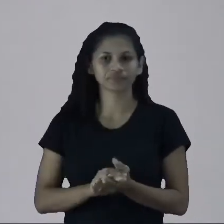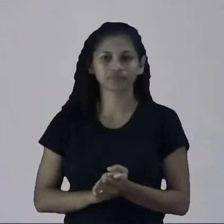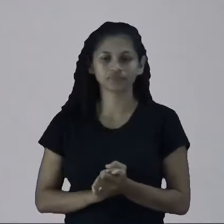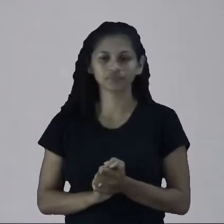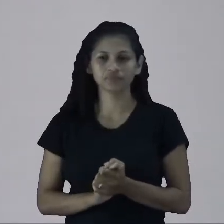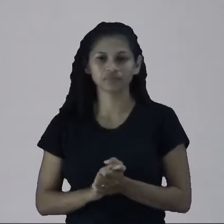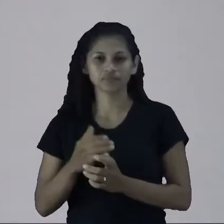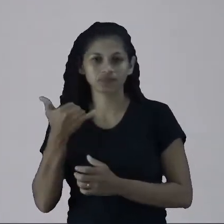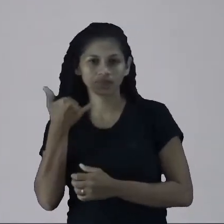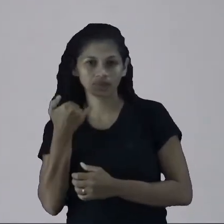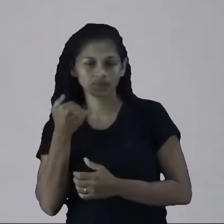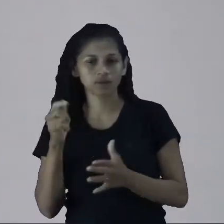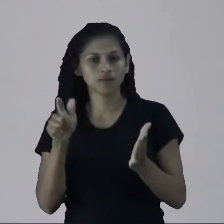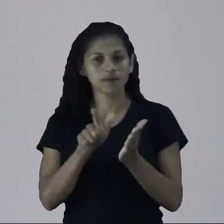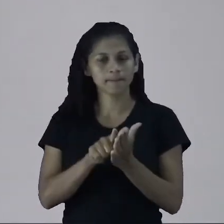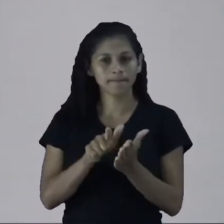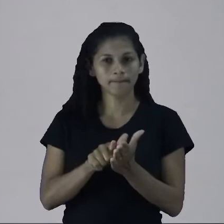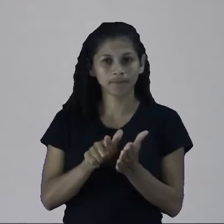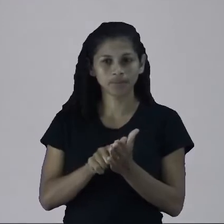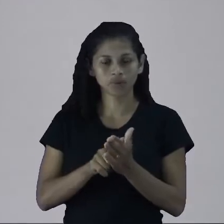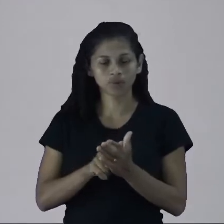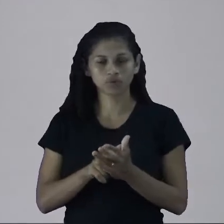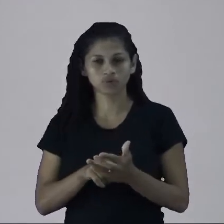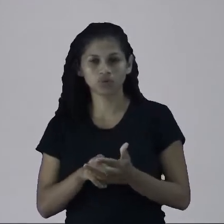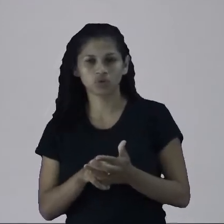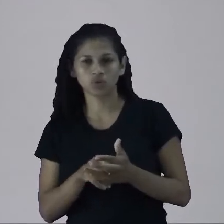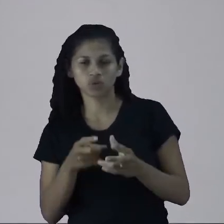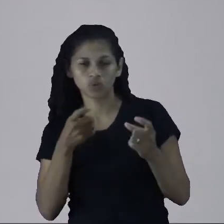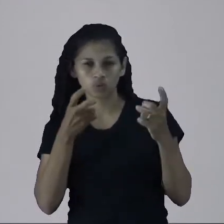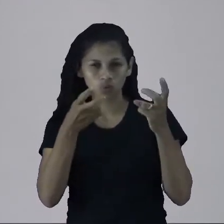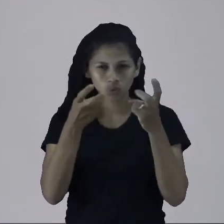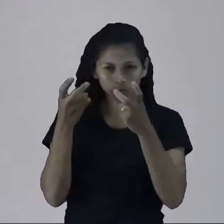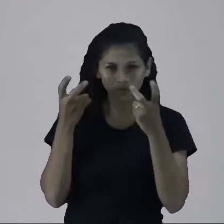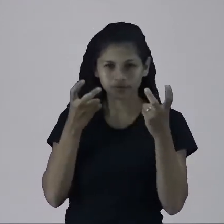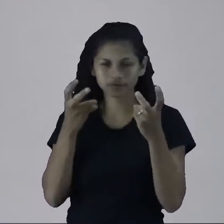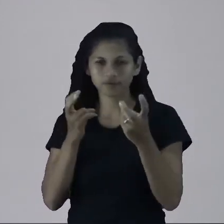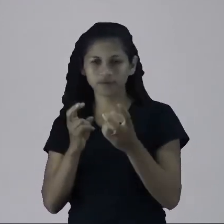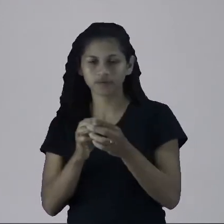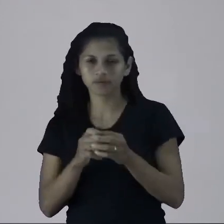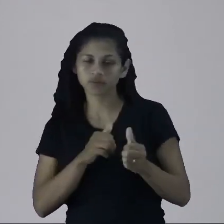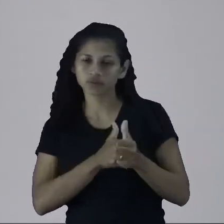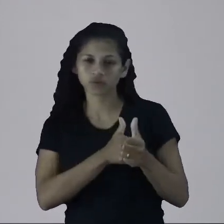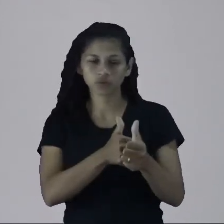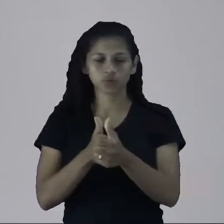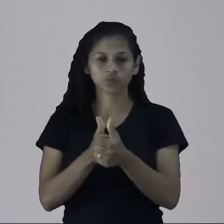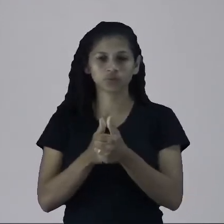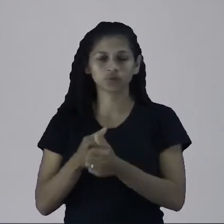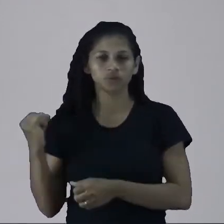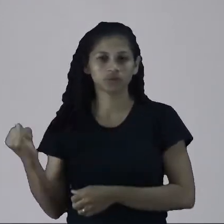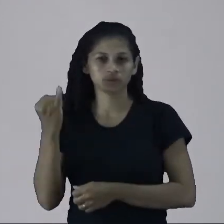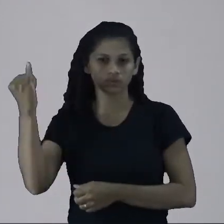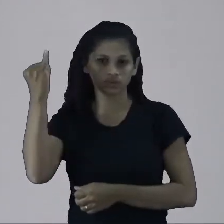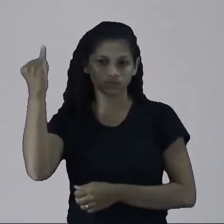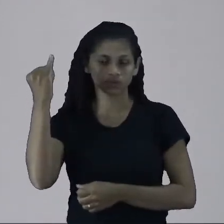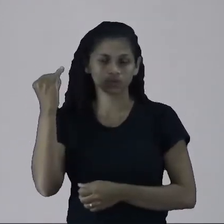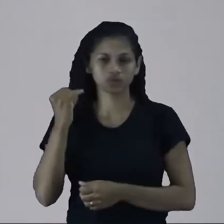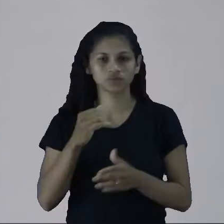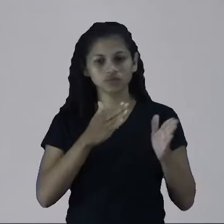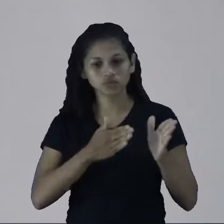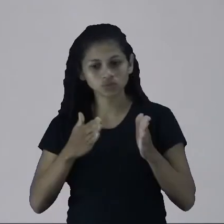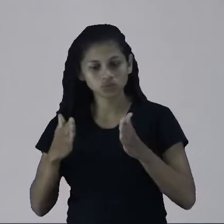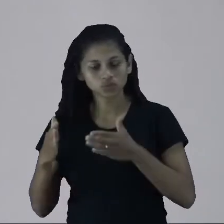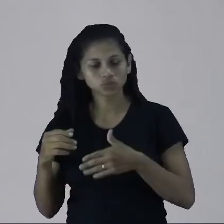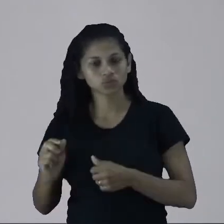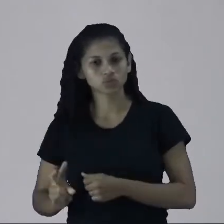Então, caneta, papel, dá uma olhada aí, observa bem, acompanha, porque é importantíssimo que você dê sequência nessa